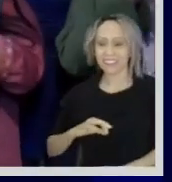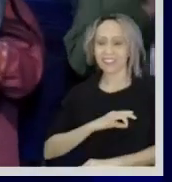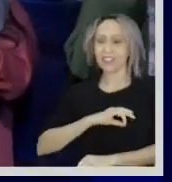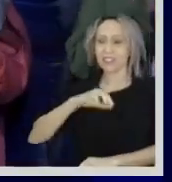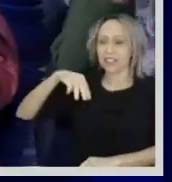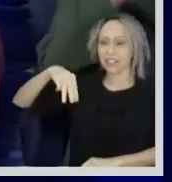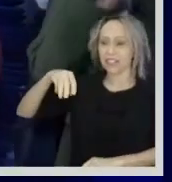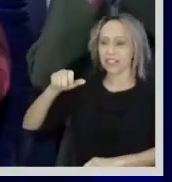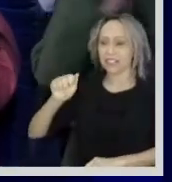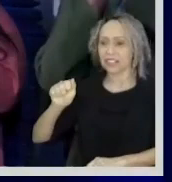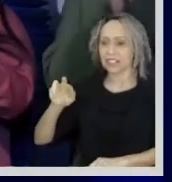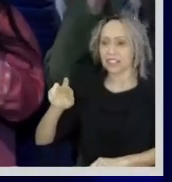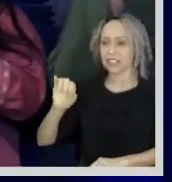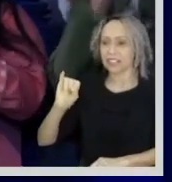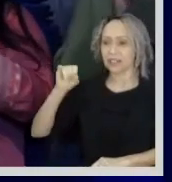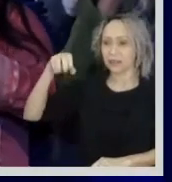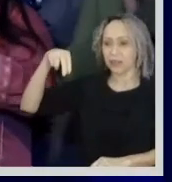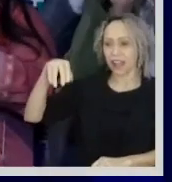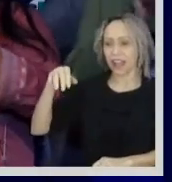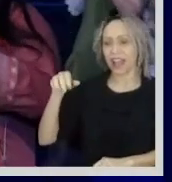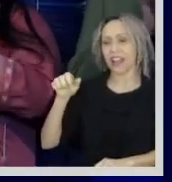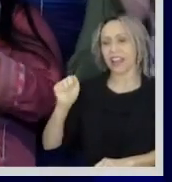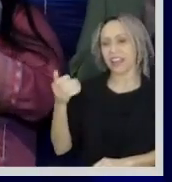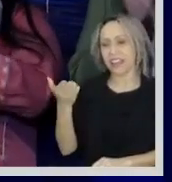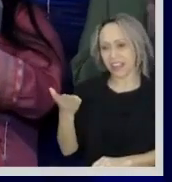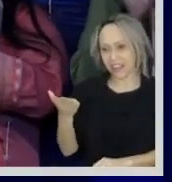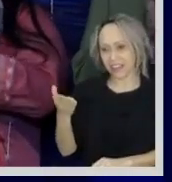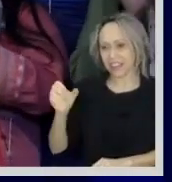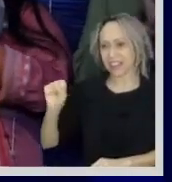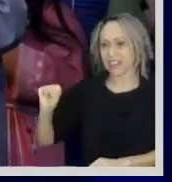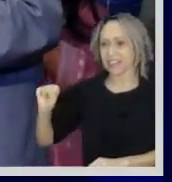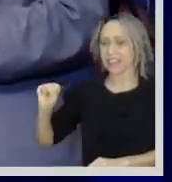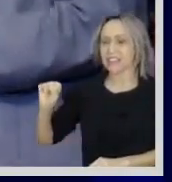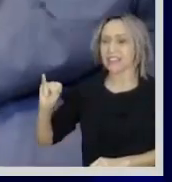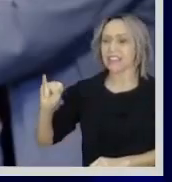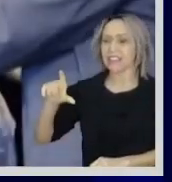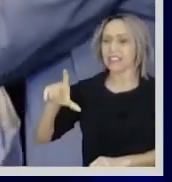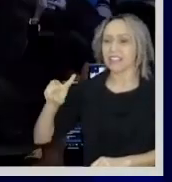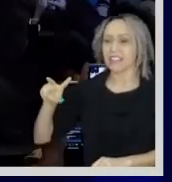que vão ser nomeados pelo PT, sem muito critério técnico, mas com muita indicação política, Rodolfo.